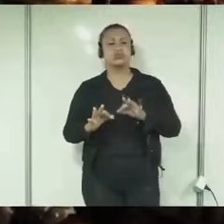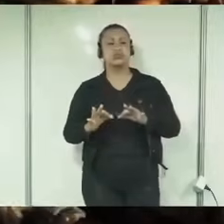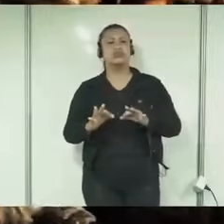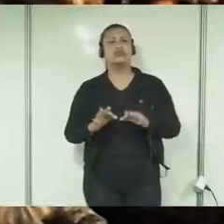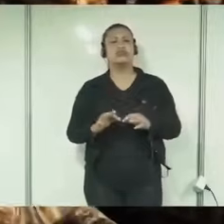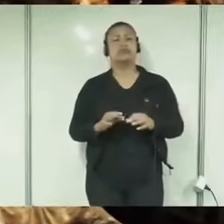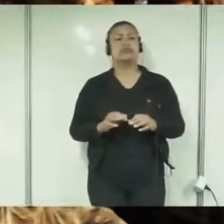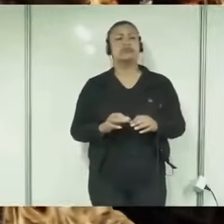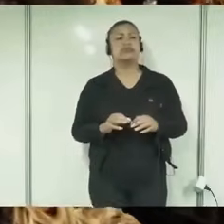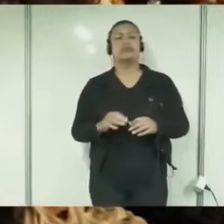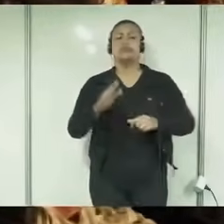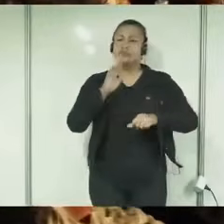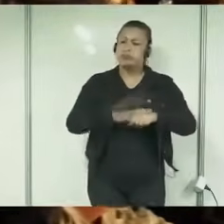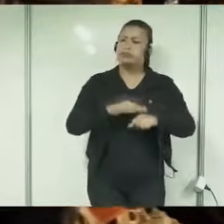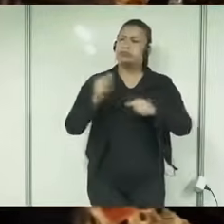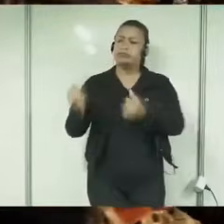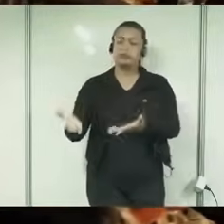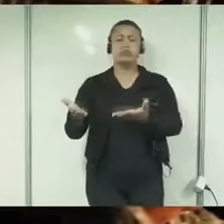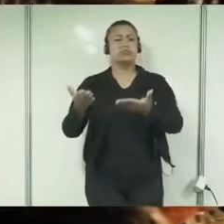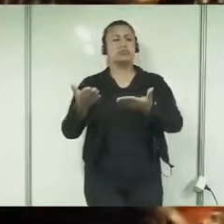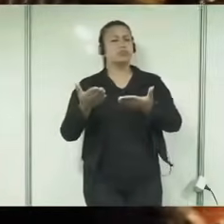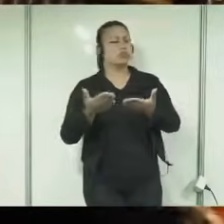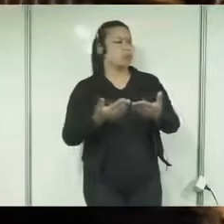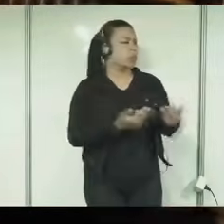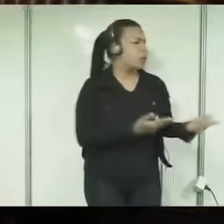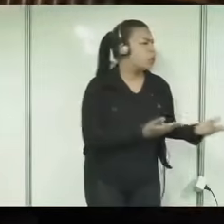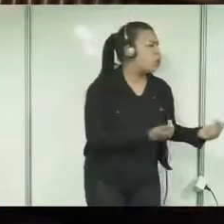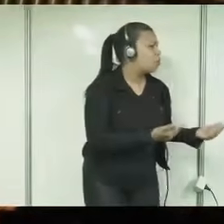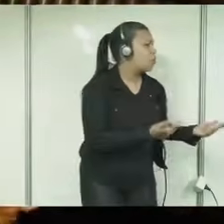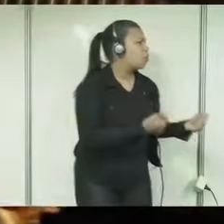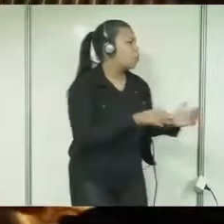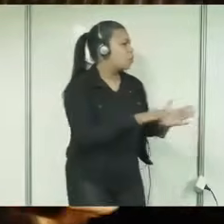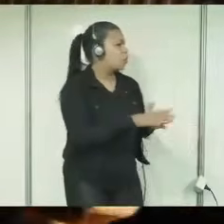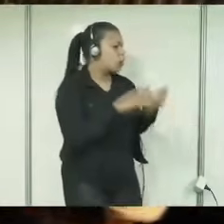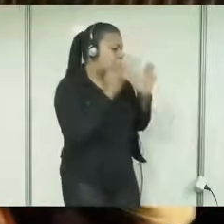alguém levou o jovem galileu.